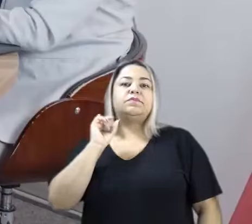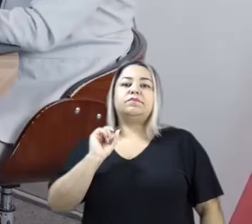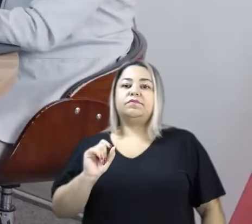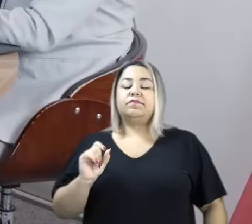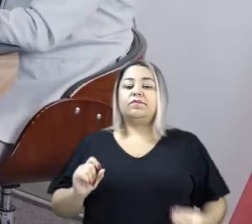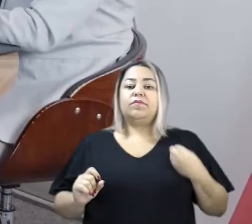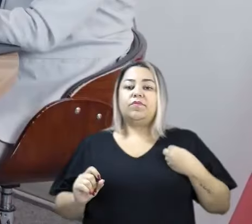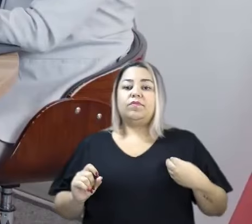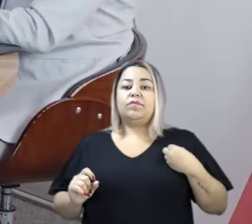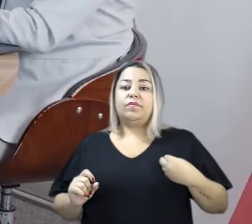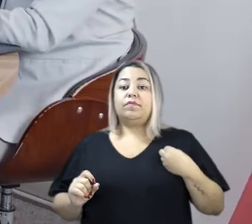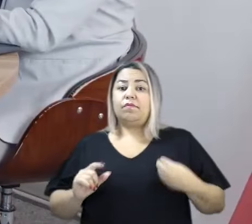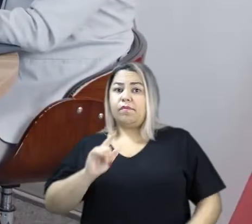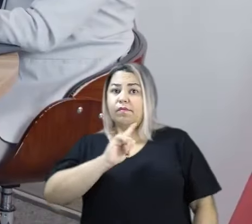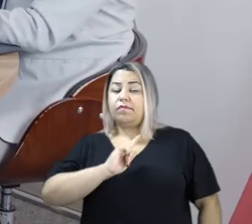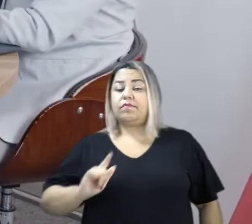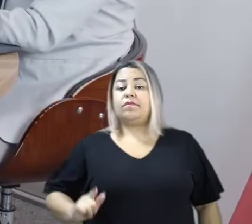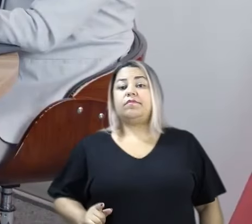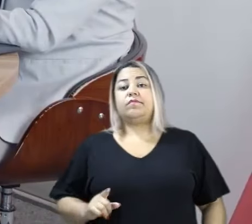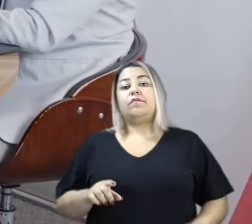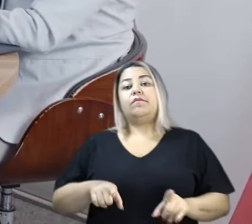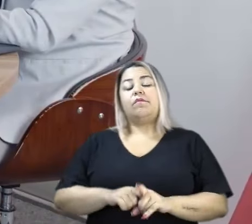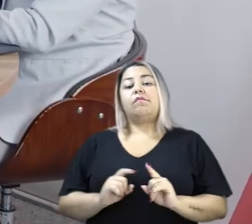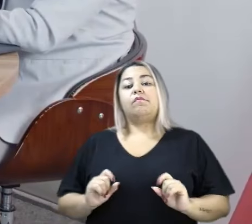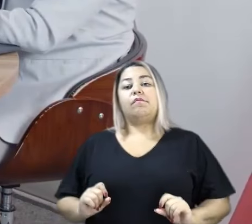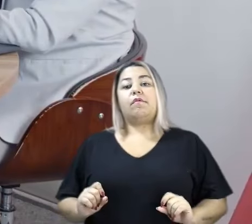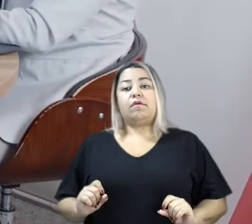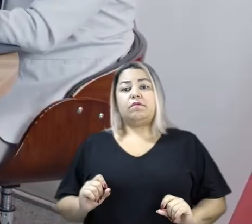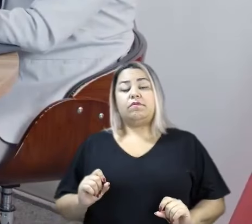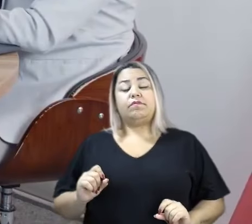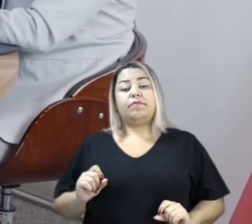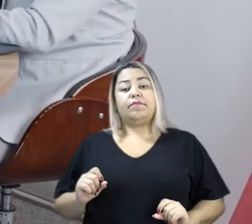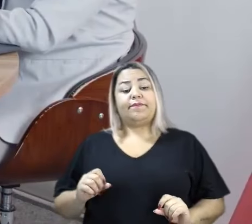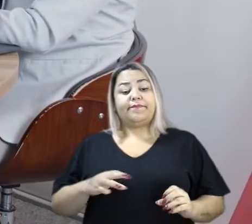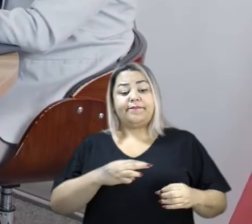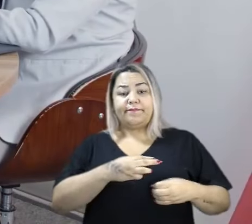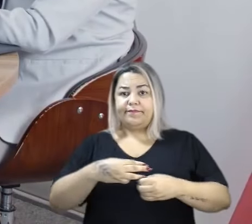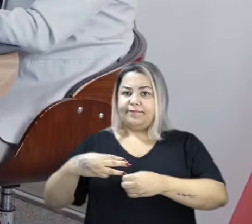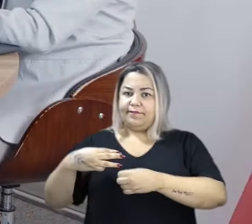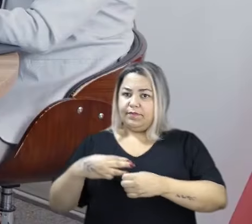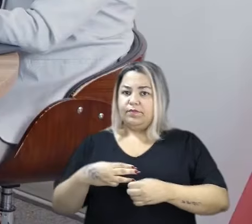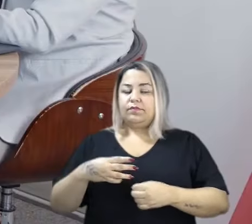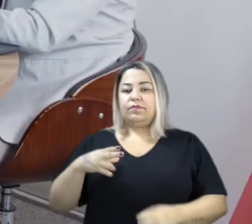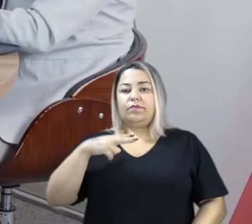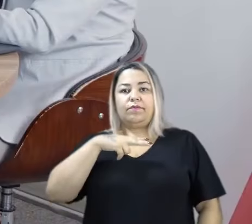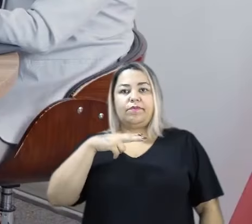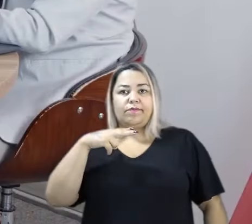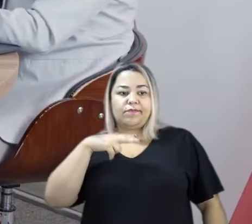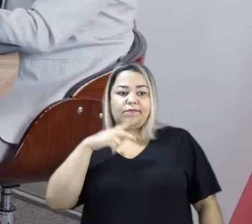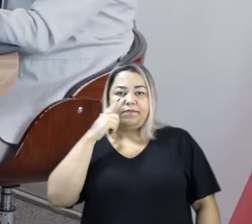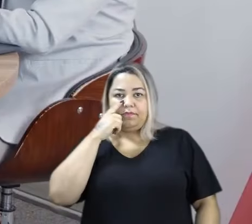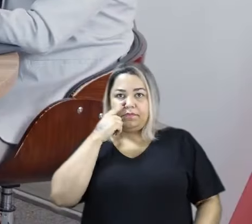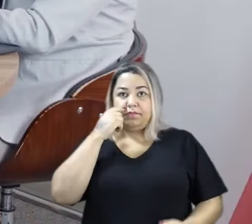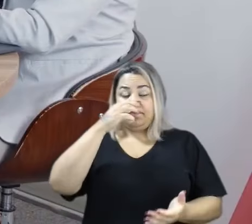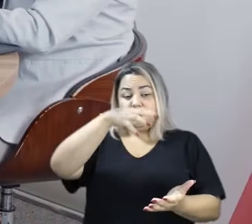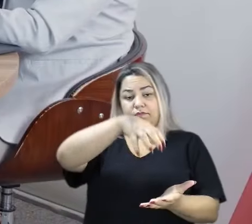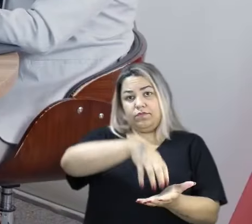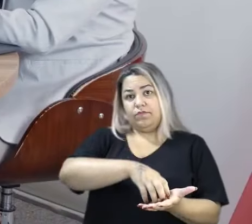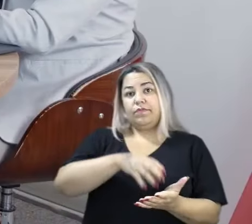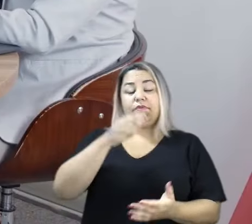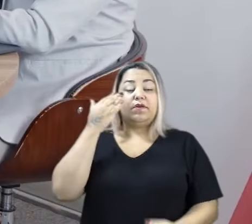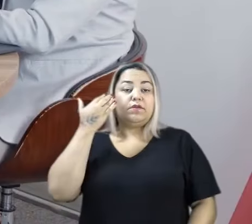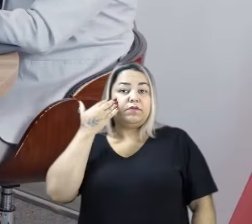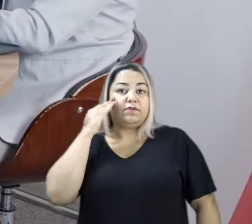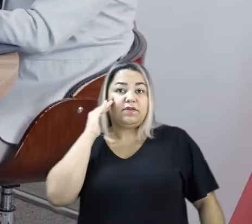está governando nos municípios, quem está gestando nos municípios, sabe das particularidades dos territórios,